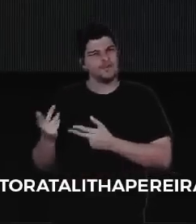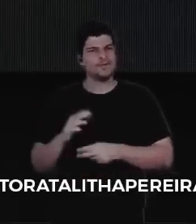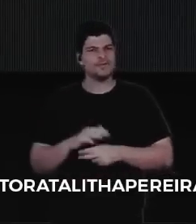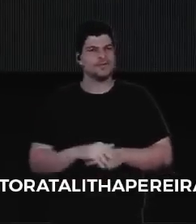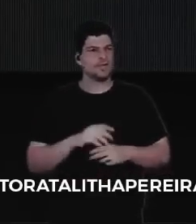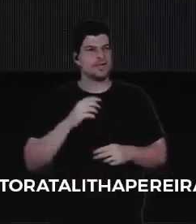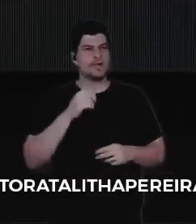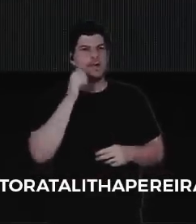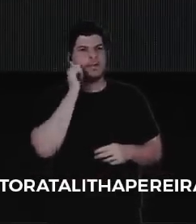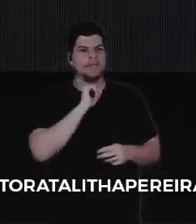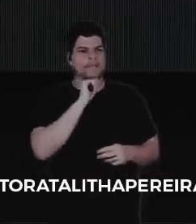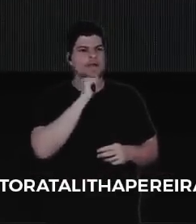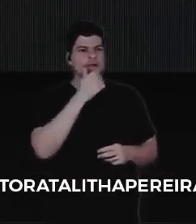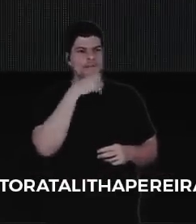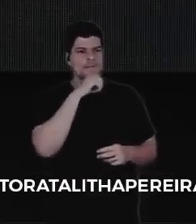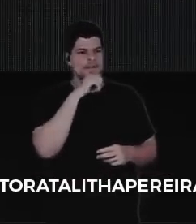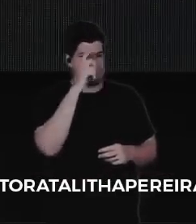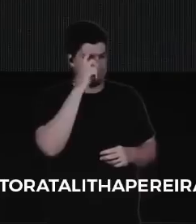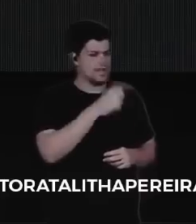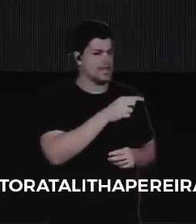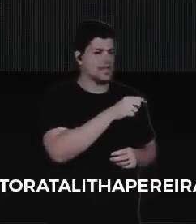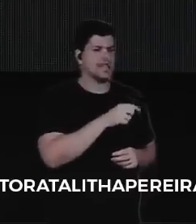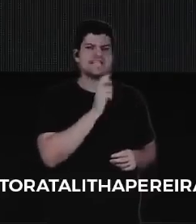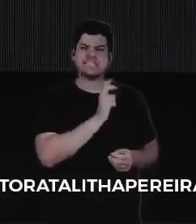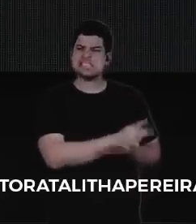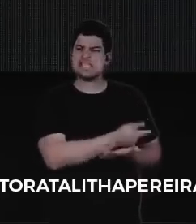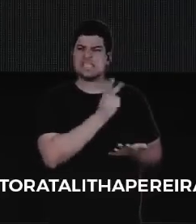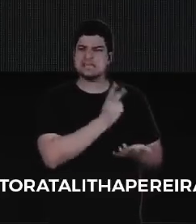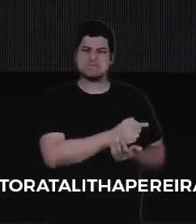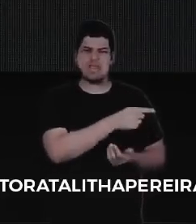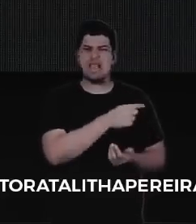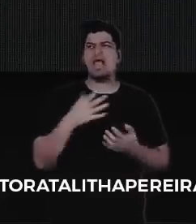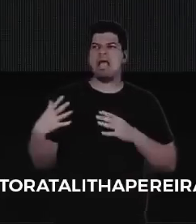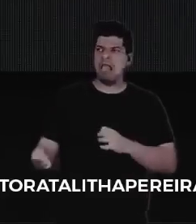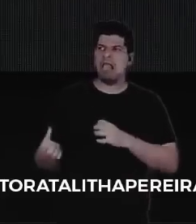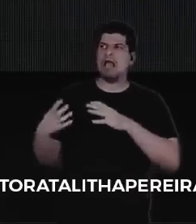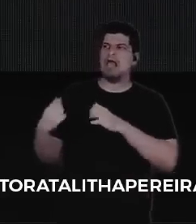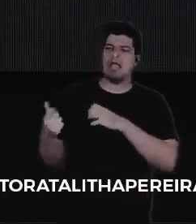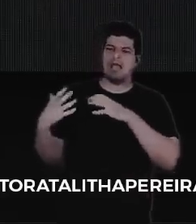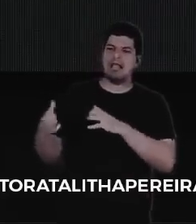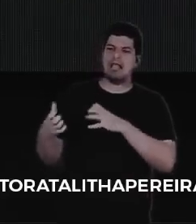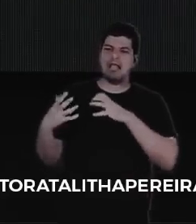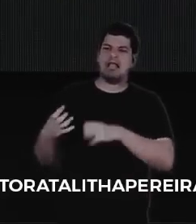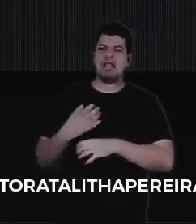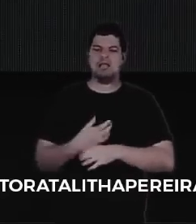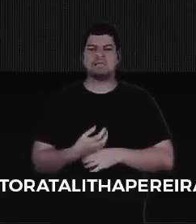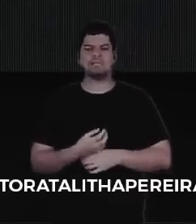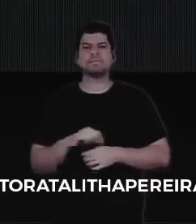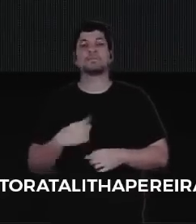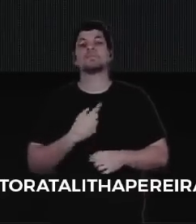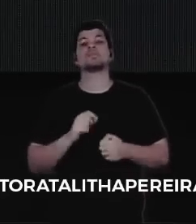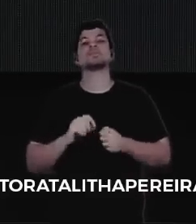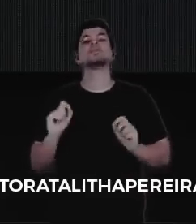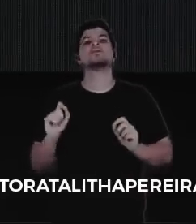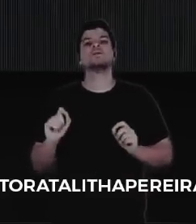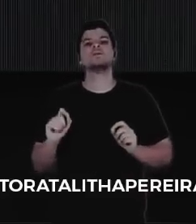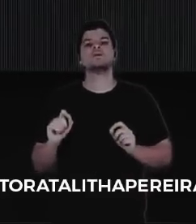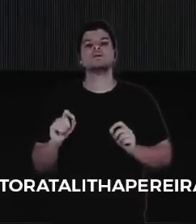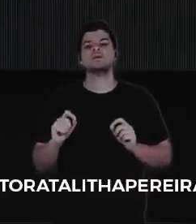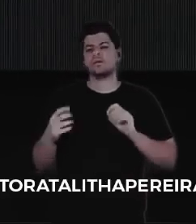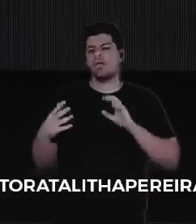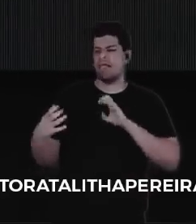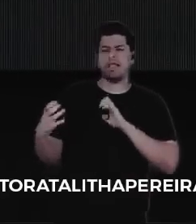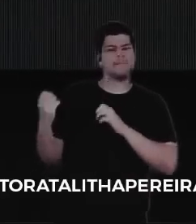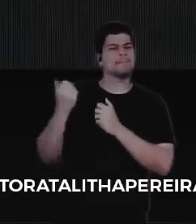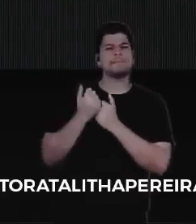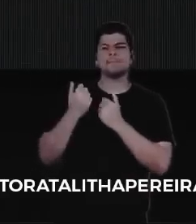mãe, a esposa manda fazer uma coisa, sempre está reclamando. O que é que a gente vai fazer? Troca as palavras de reclamação